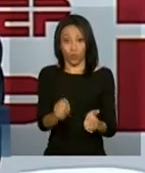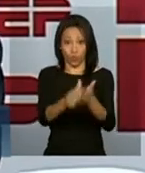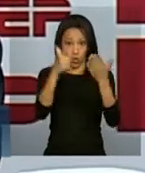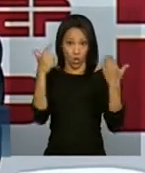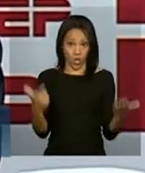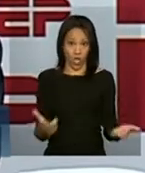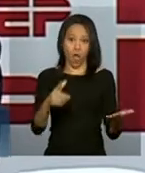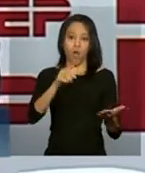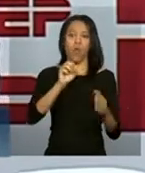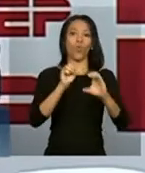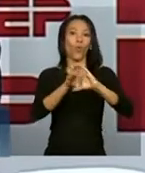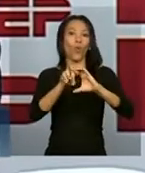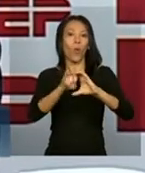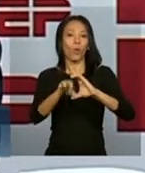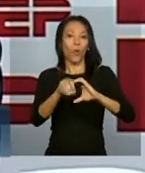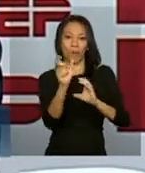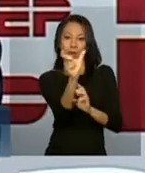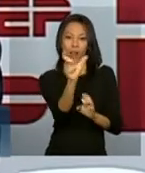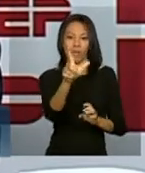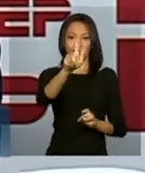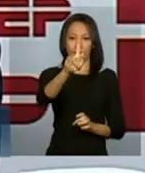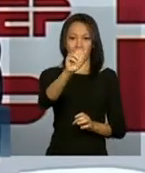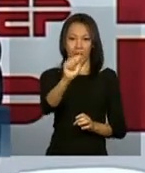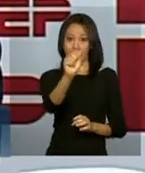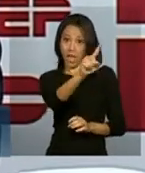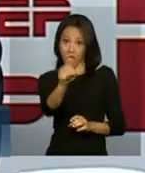por exemplo, gasolina foi utilizada, a letra Z,